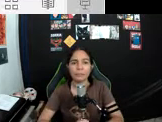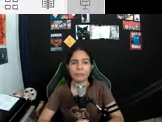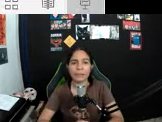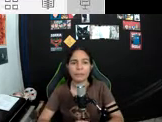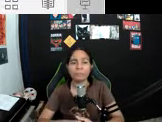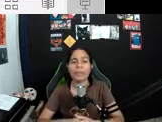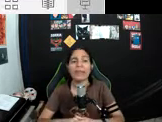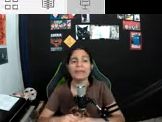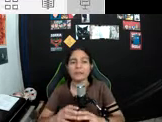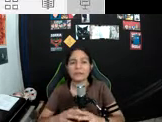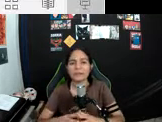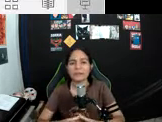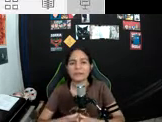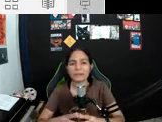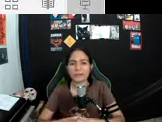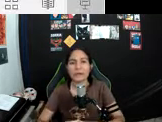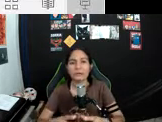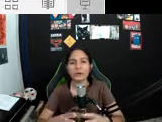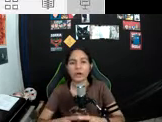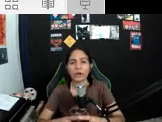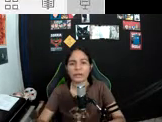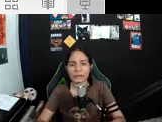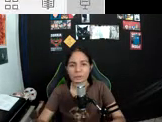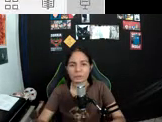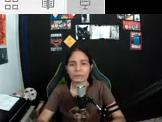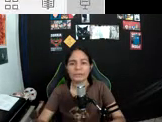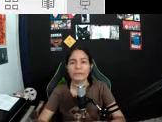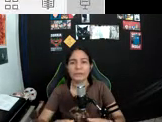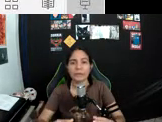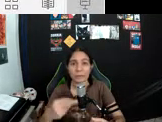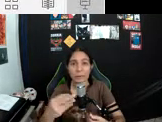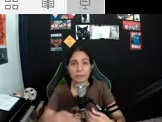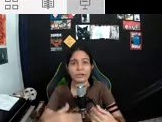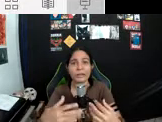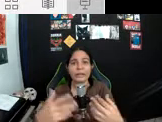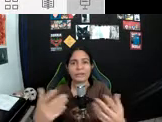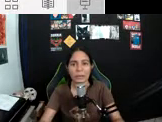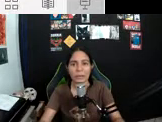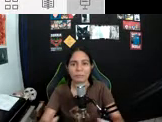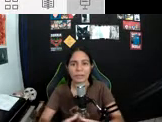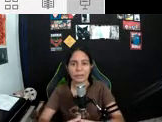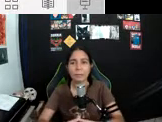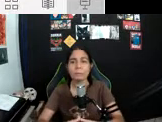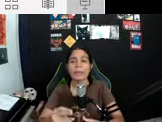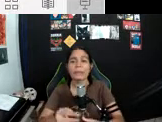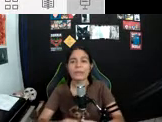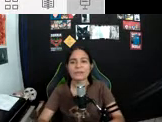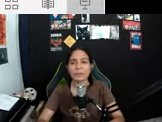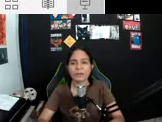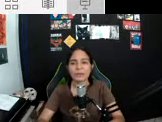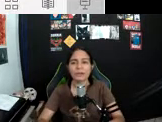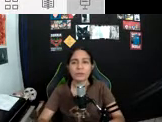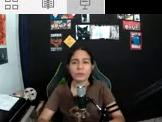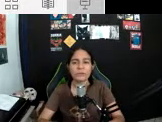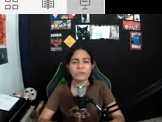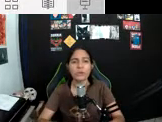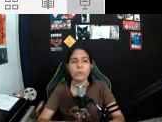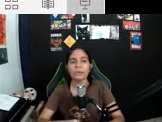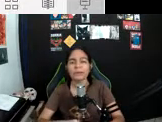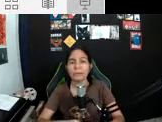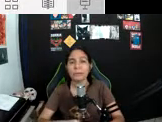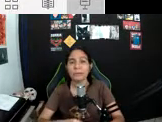seu artigo 1º estabelecer os critérios norteadores, né, que vão dar um direcionamento nas práticas de